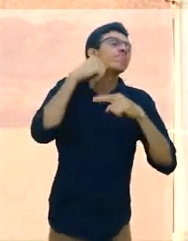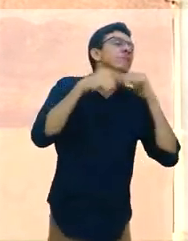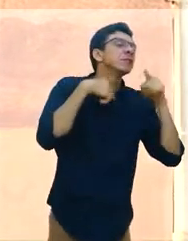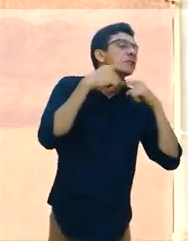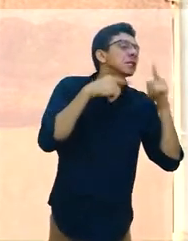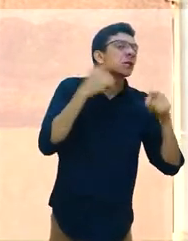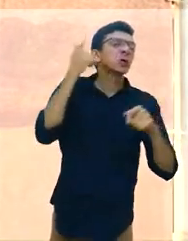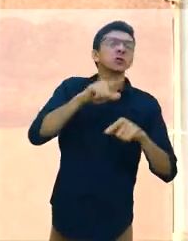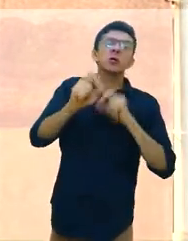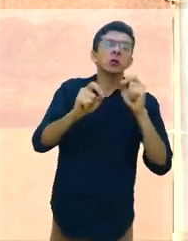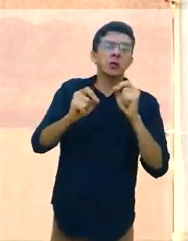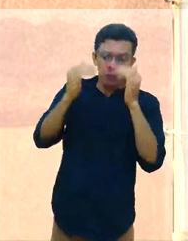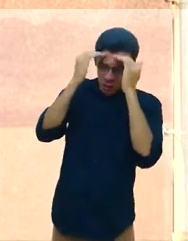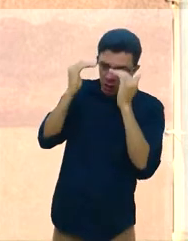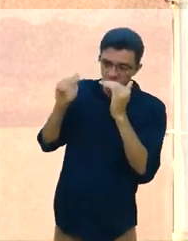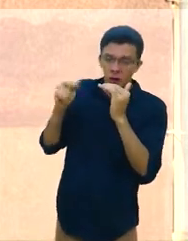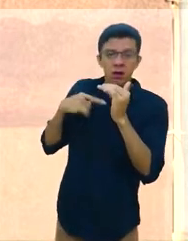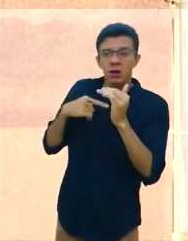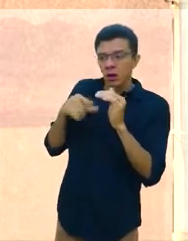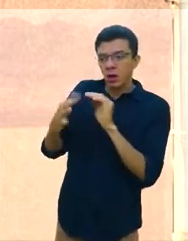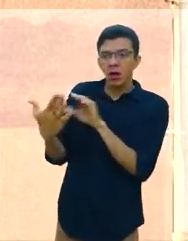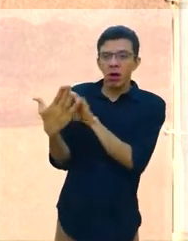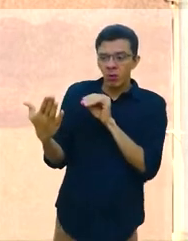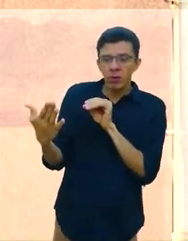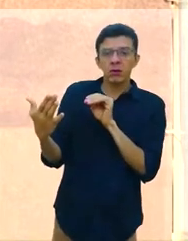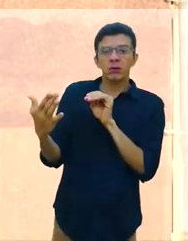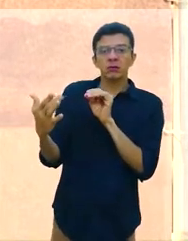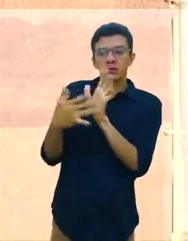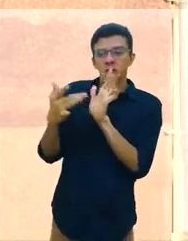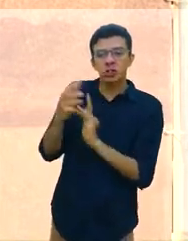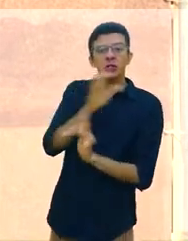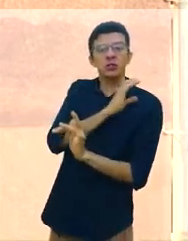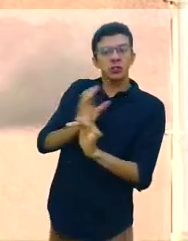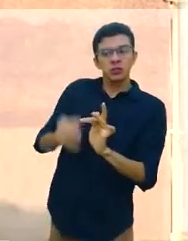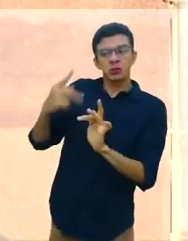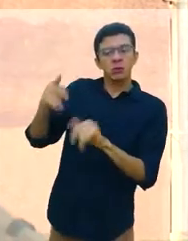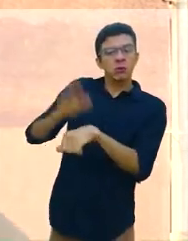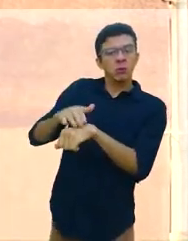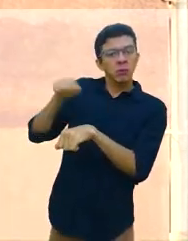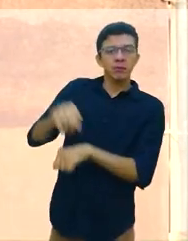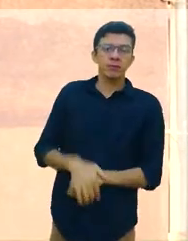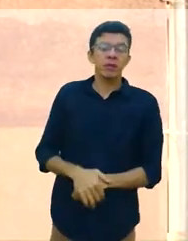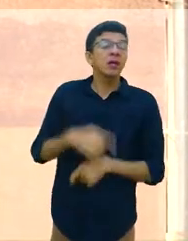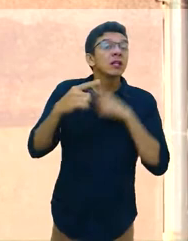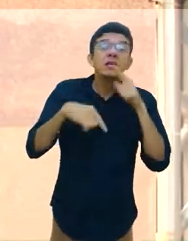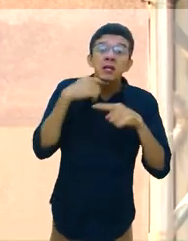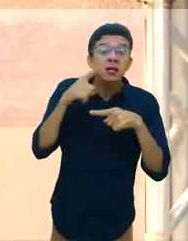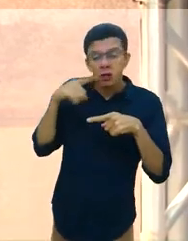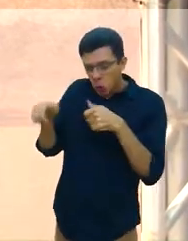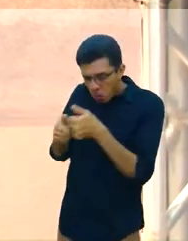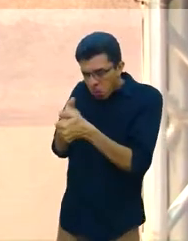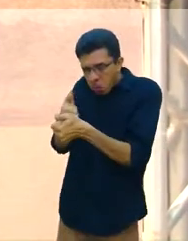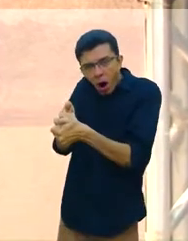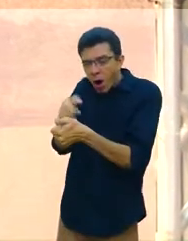ninguém pode ser discípulo de Jesus ninguém pode seguir os passos de Jesus ninguém pode fazer o que Jesus fez